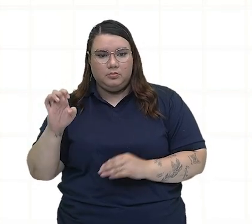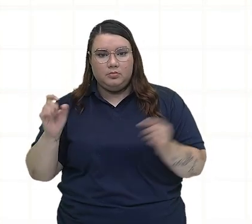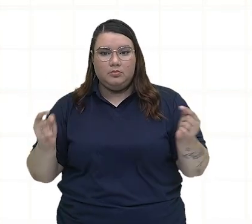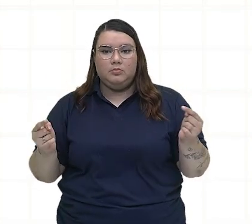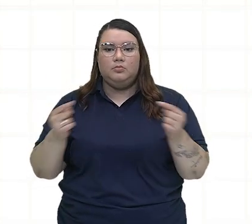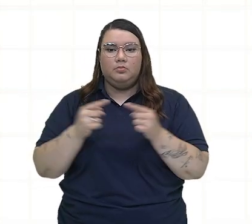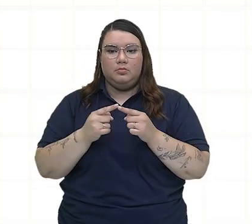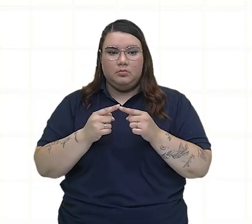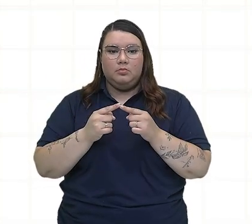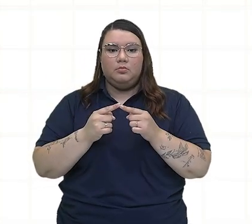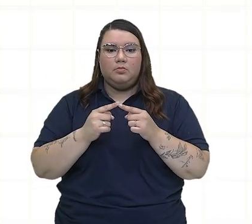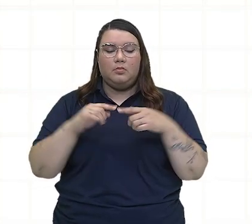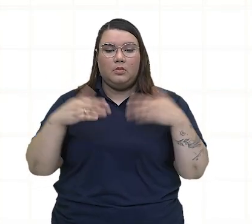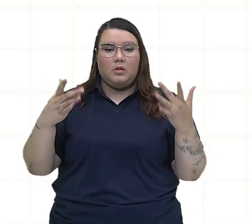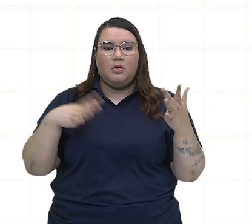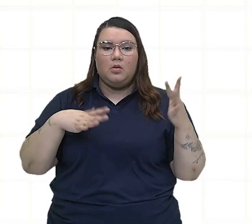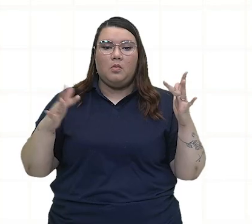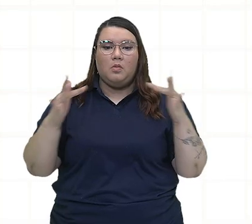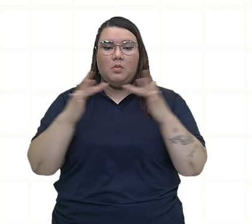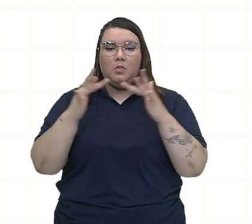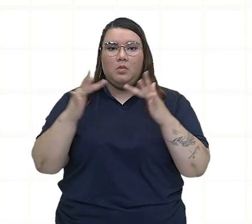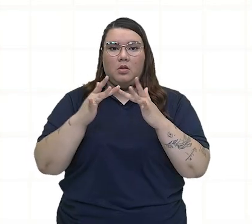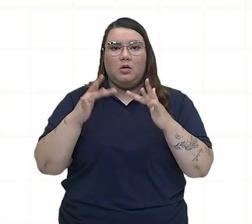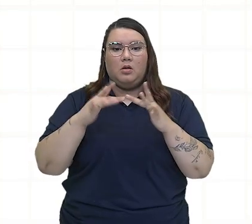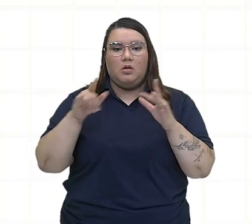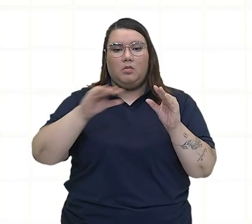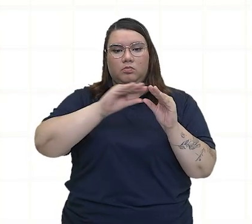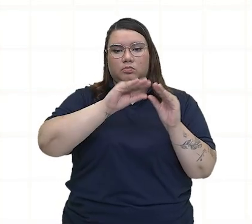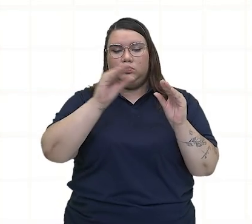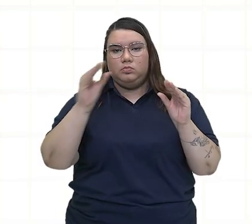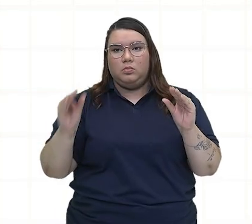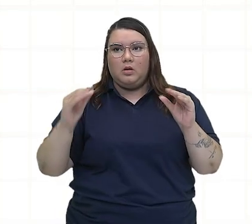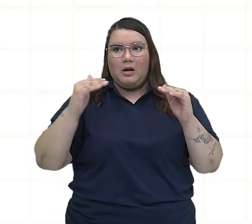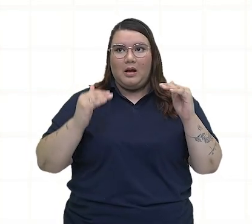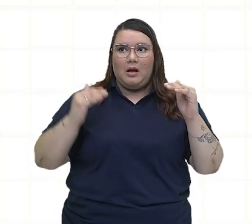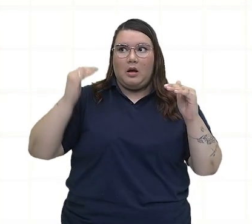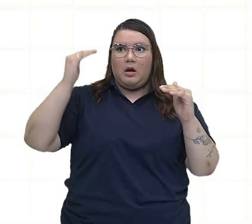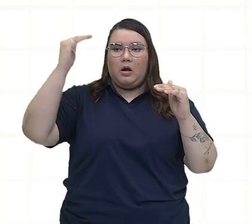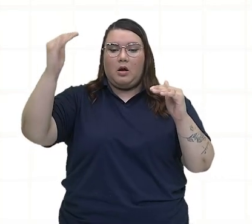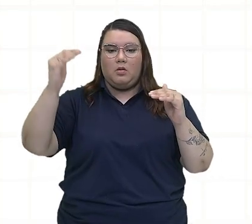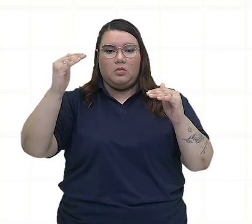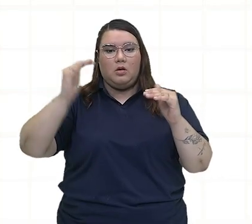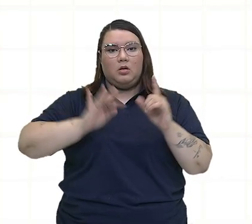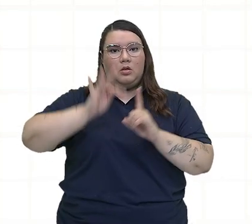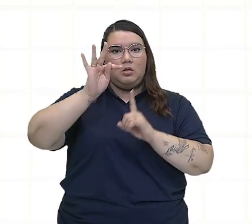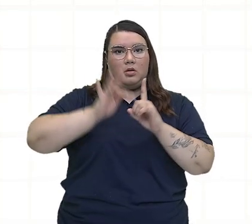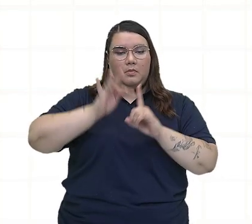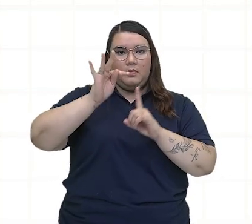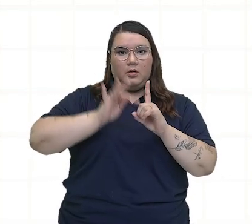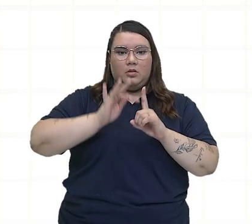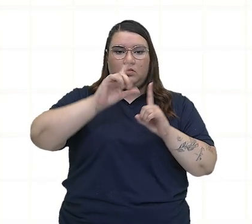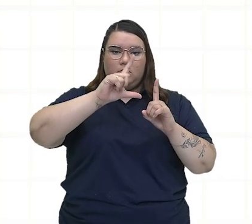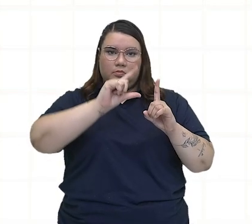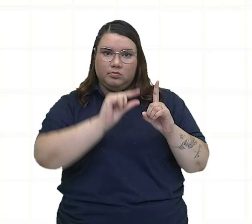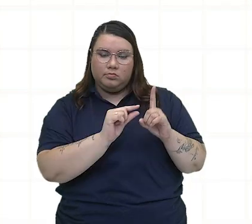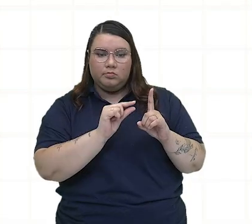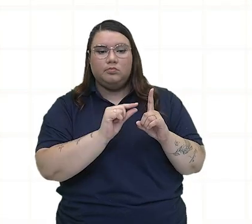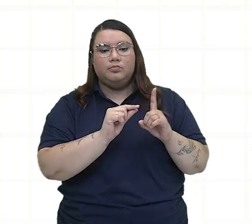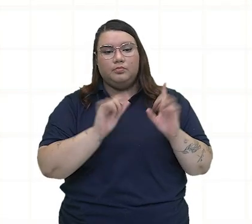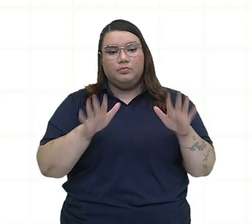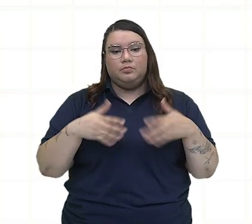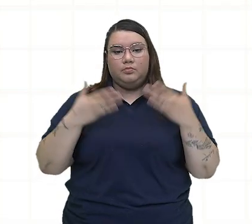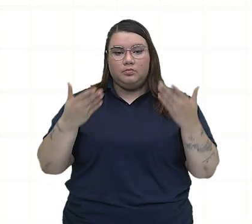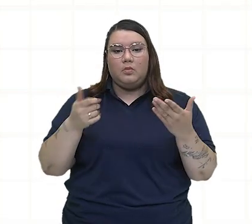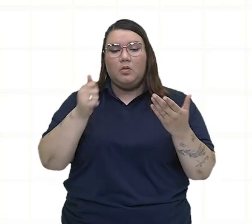altas altitudes, e ao entrar em contato com essa camada, que quanto mais alto, já sabemos, mais alto, mais baixa a